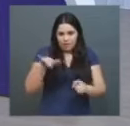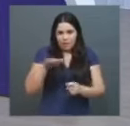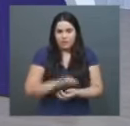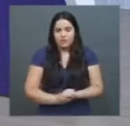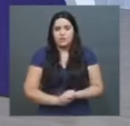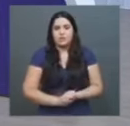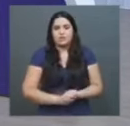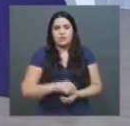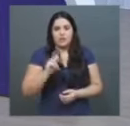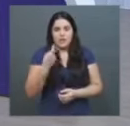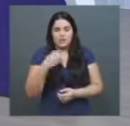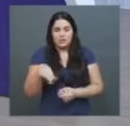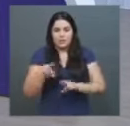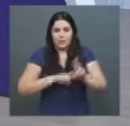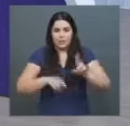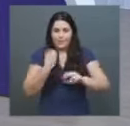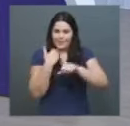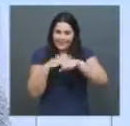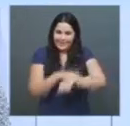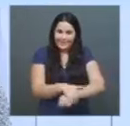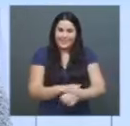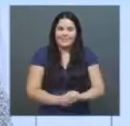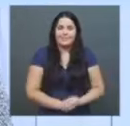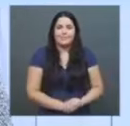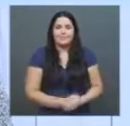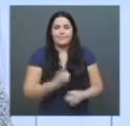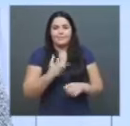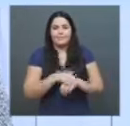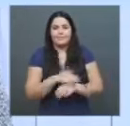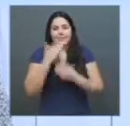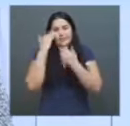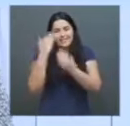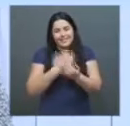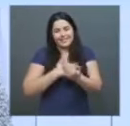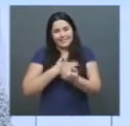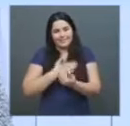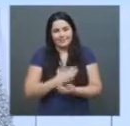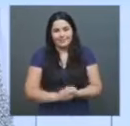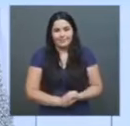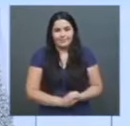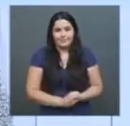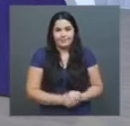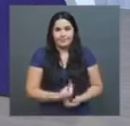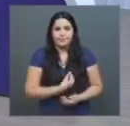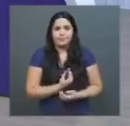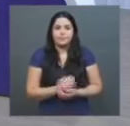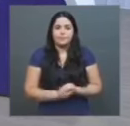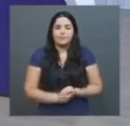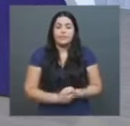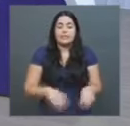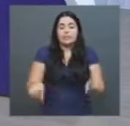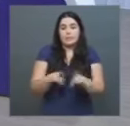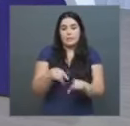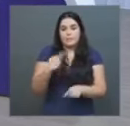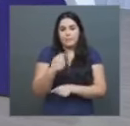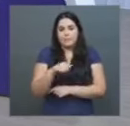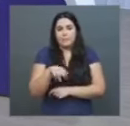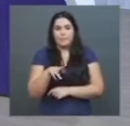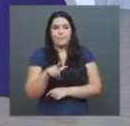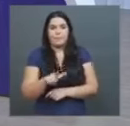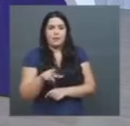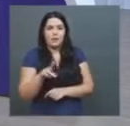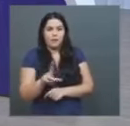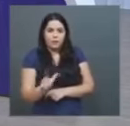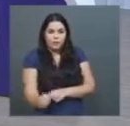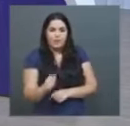de Clínicas de Uberlândia da UFO. Boa noite, doutora Magda. Boa noite. Obrigada pela presença aqui no Jornal da UFO. Também ao meu lado está Paula Volkers, que é enfermeira